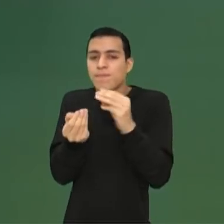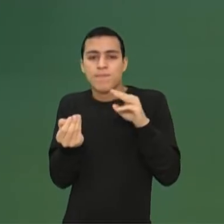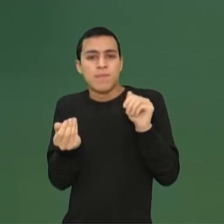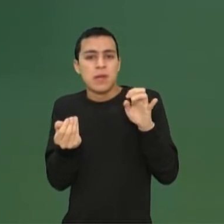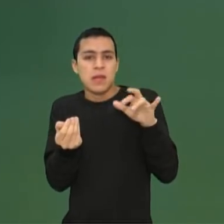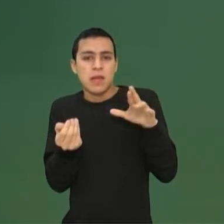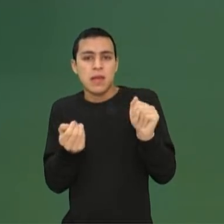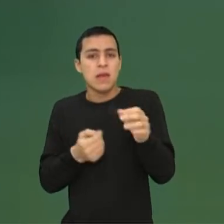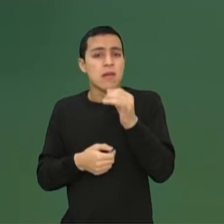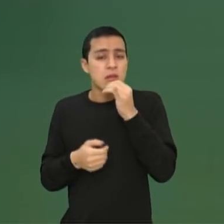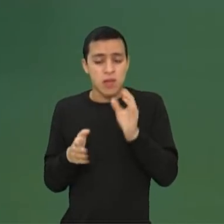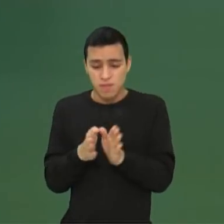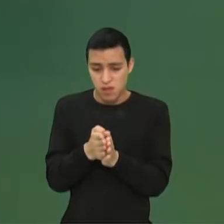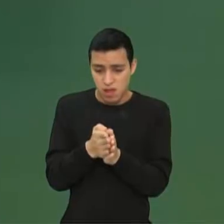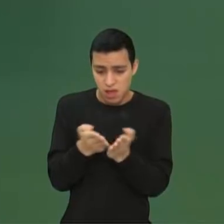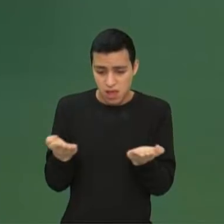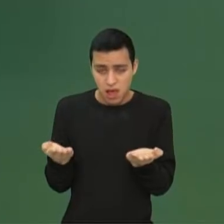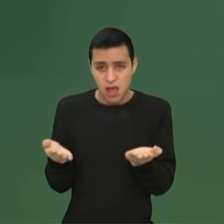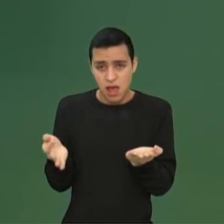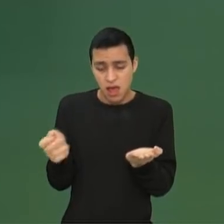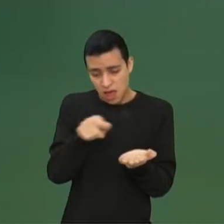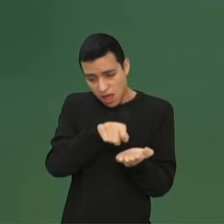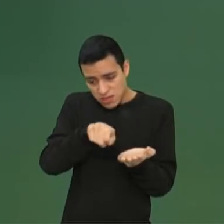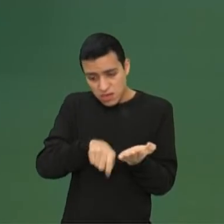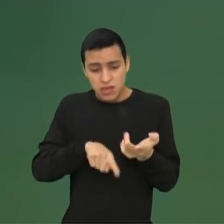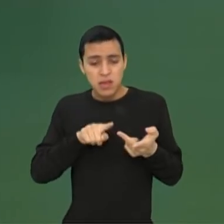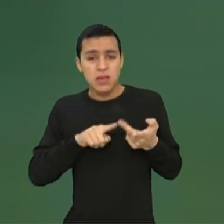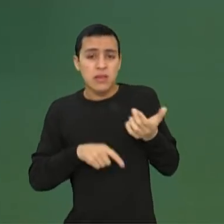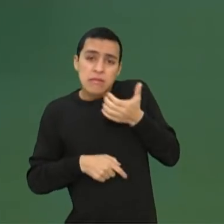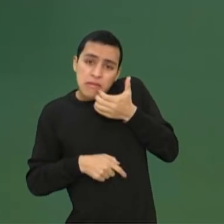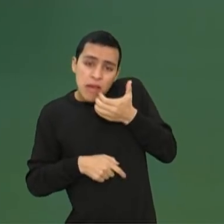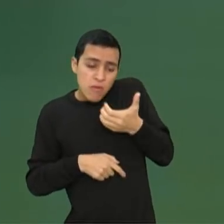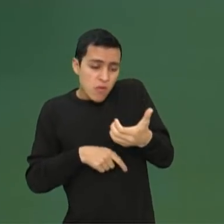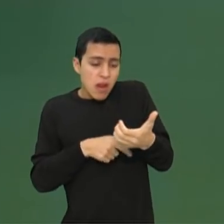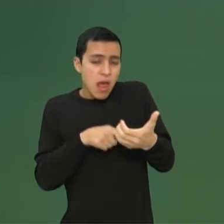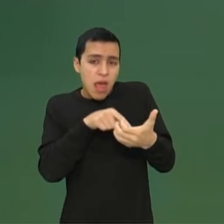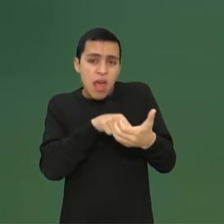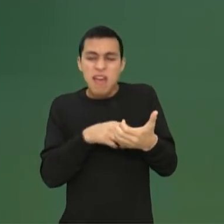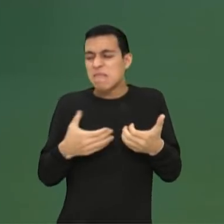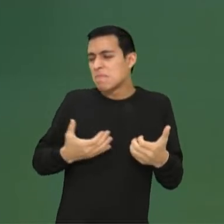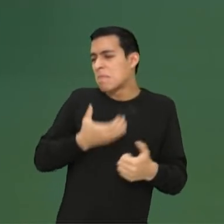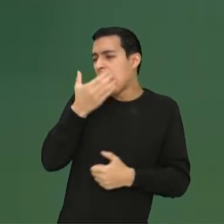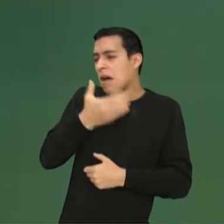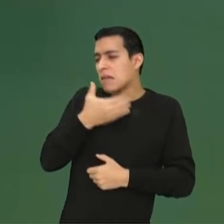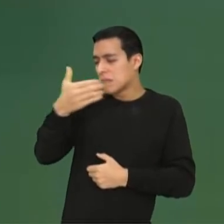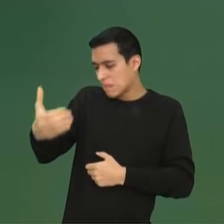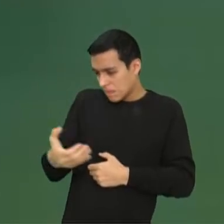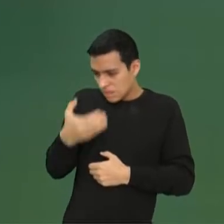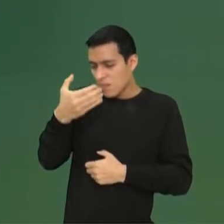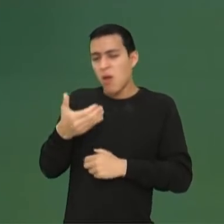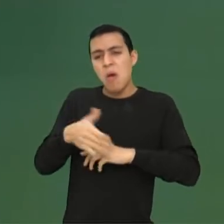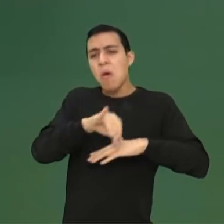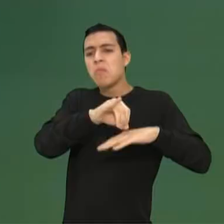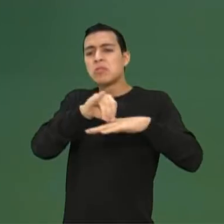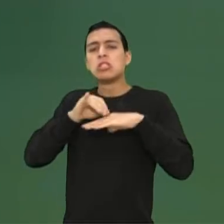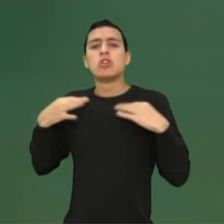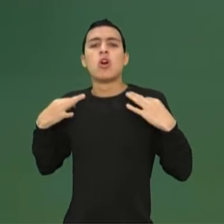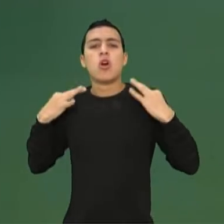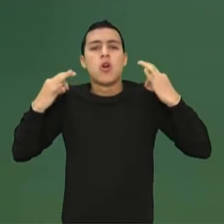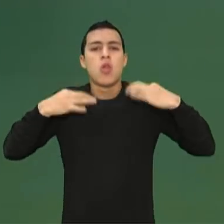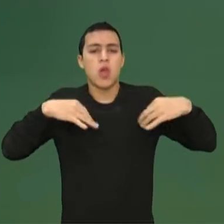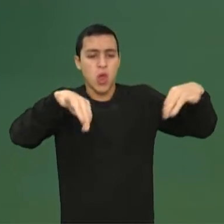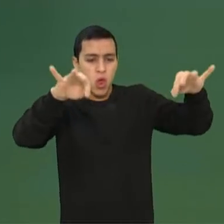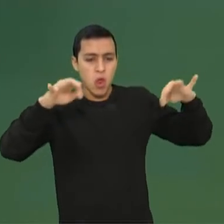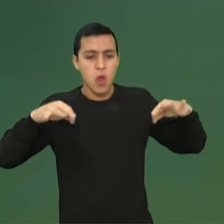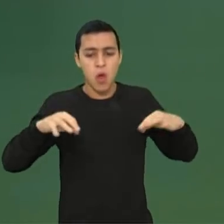se eu pego um caderno, se eu pego um celular, se eu pego uma maçã, um objeto, uma roupa,